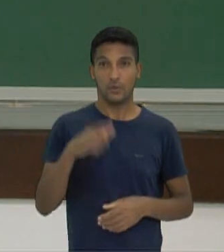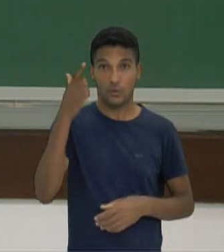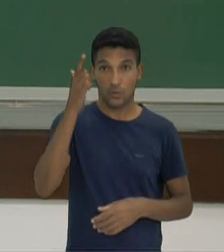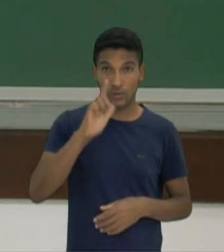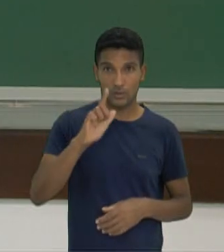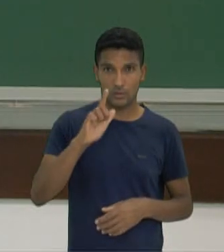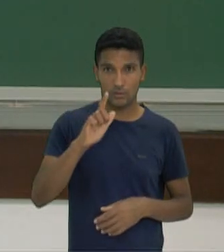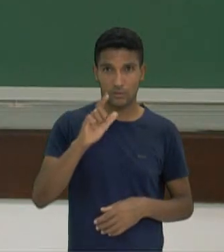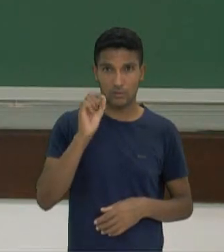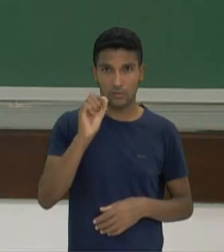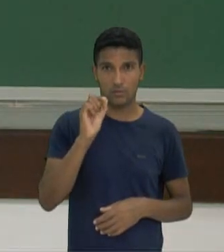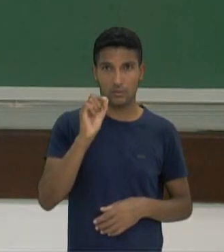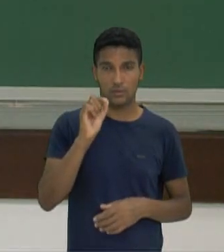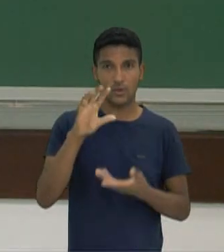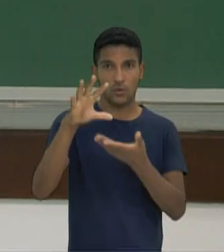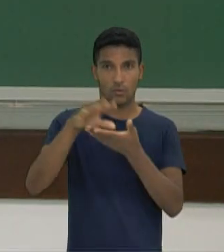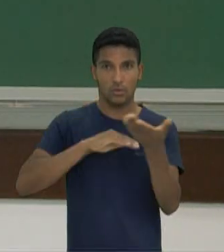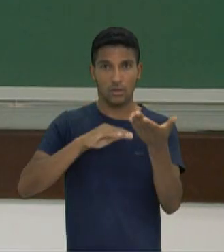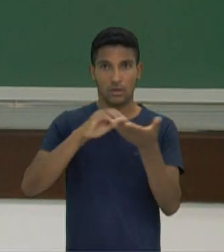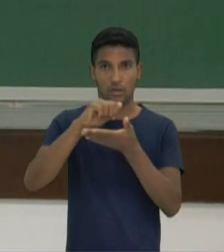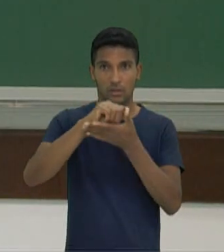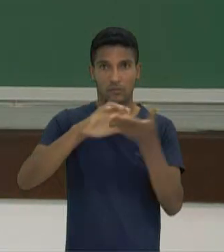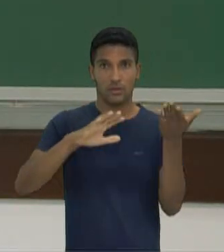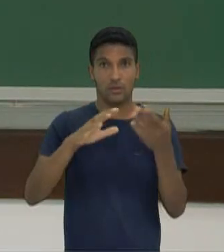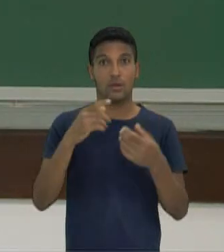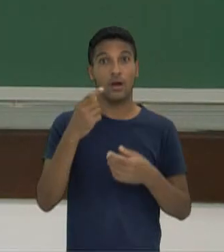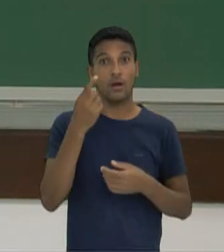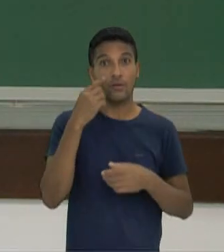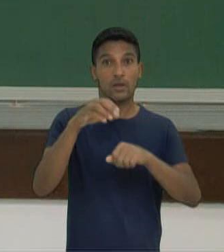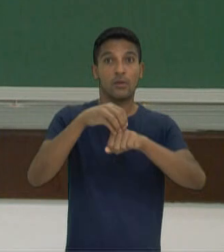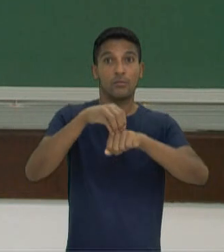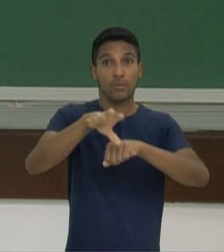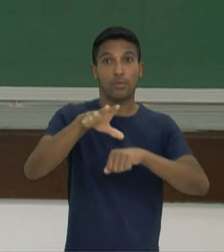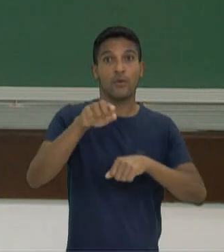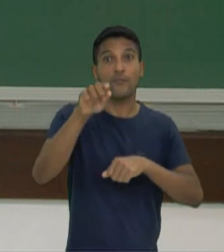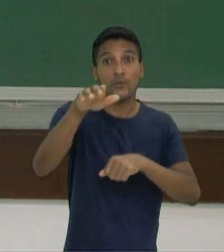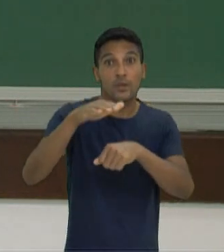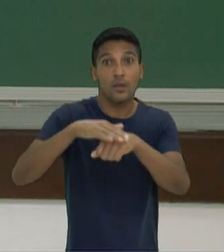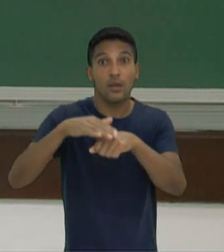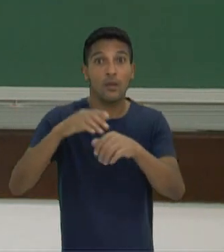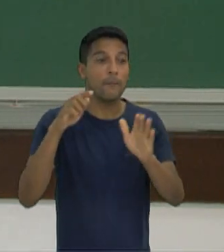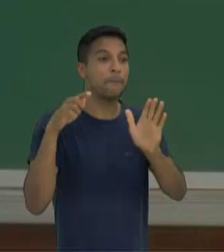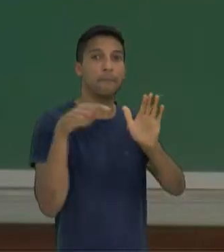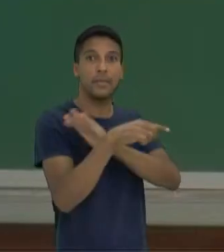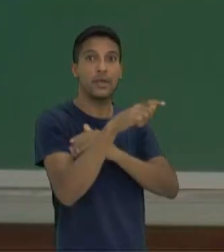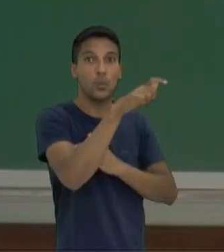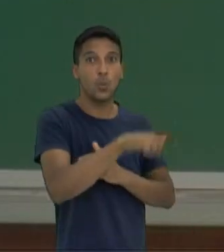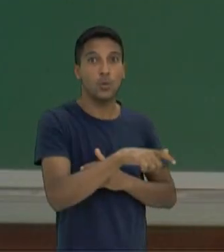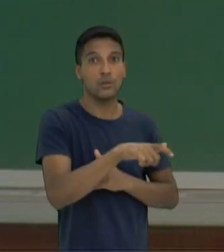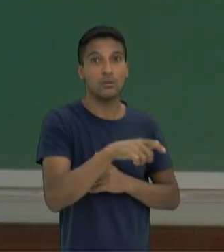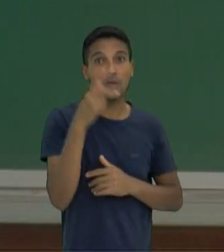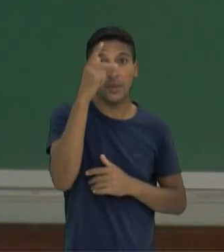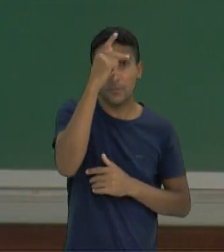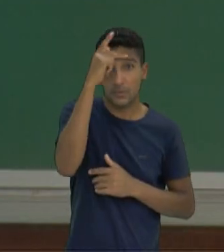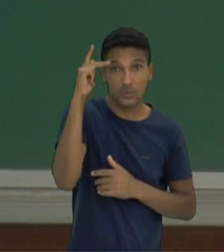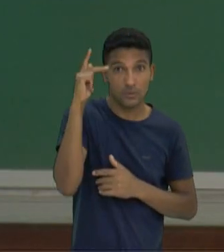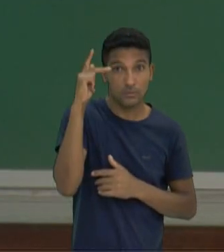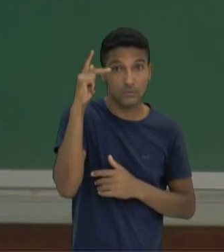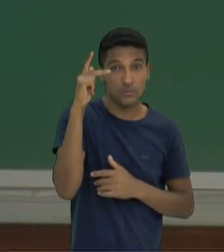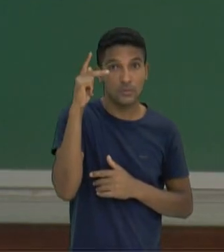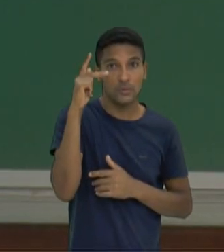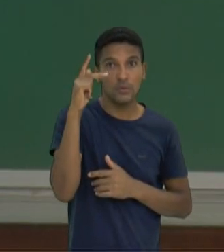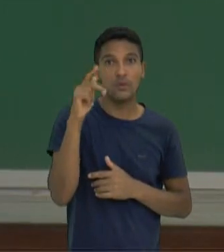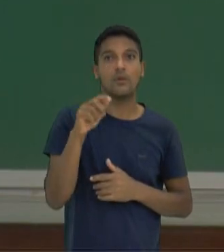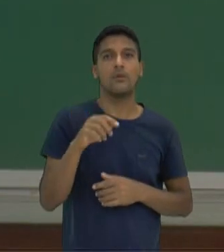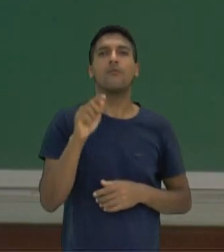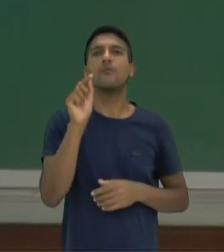Conseguiu relacionar ou então copiar o exercício? Tem uma sugestão de perguntas. Você pode perguntar, por que você optou por